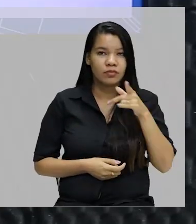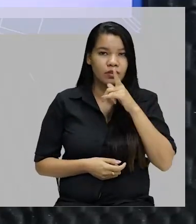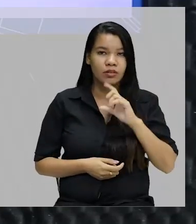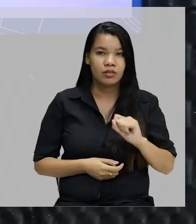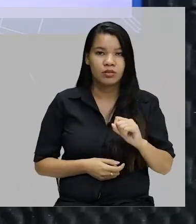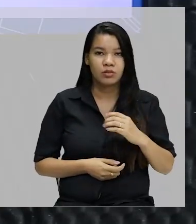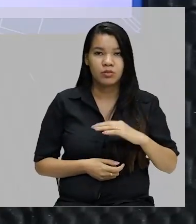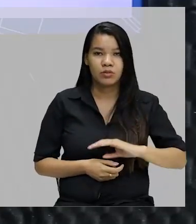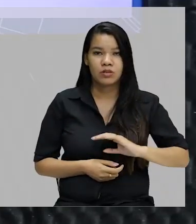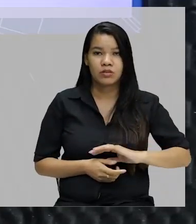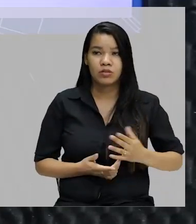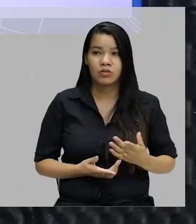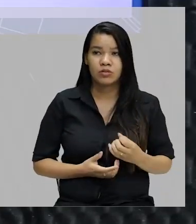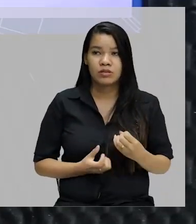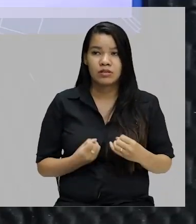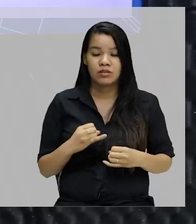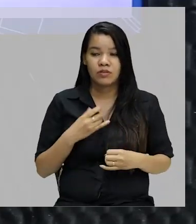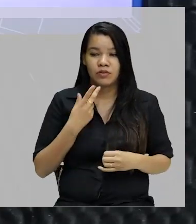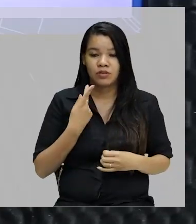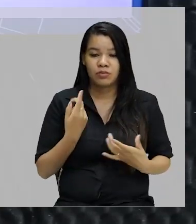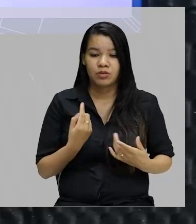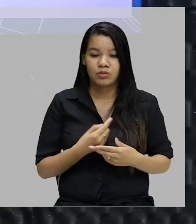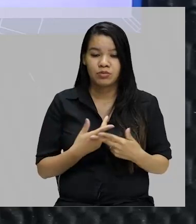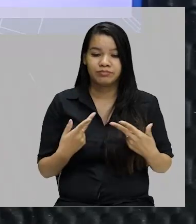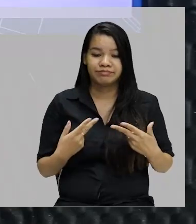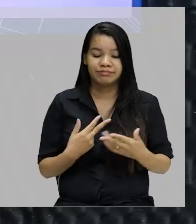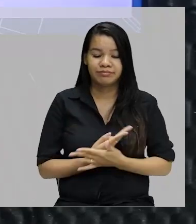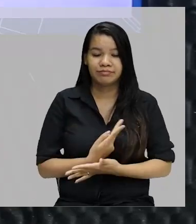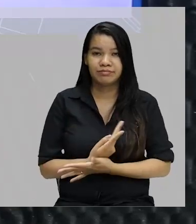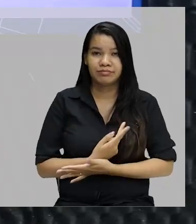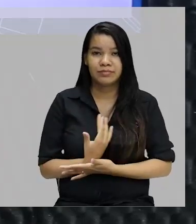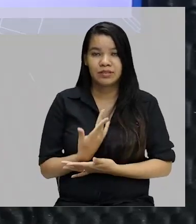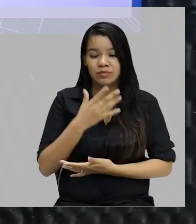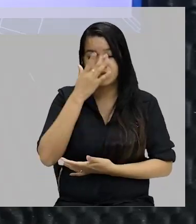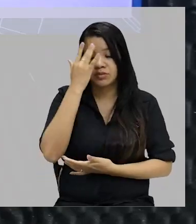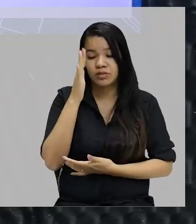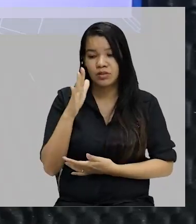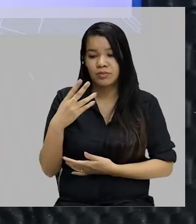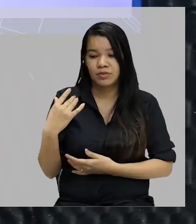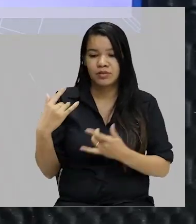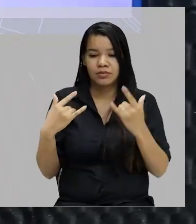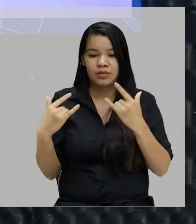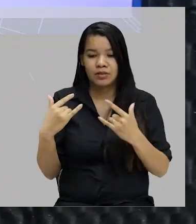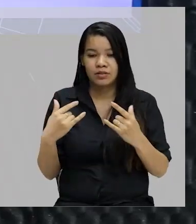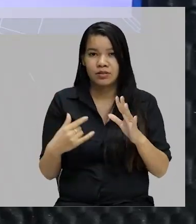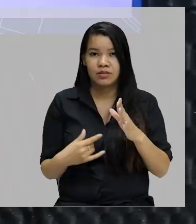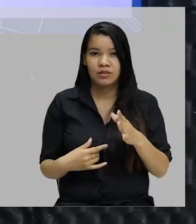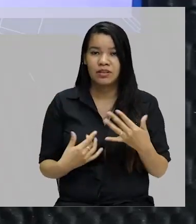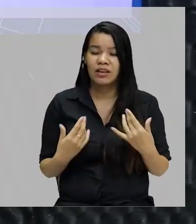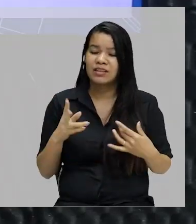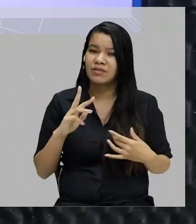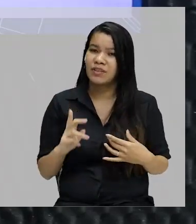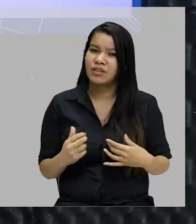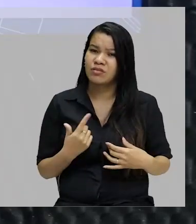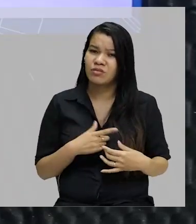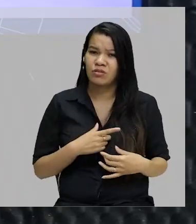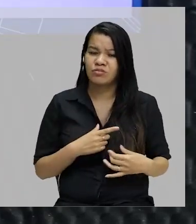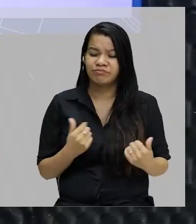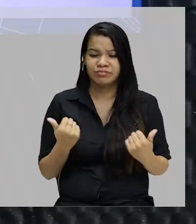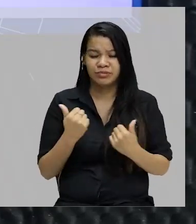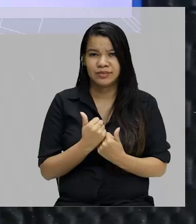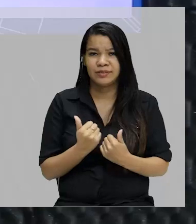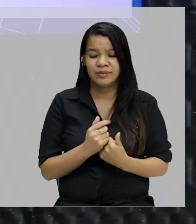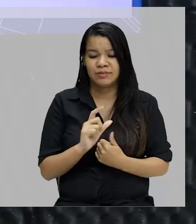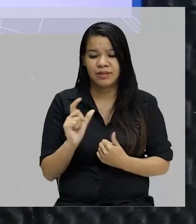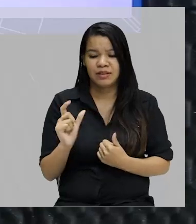uma intercorrência gramatical, as pessoas vão dizer, nossa, ela falou assim. E vocês já perceberam que aqui e ali a gente troca aqui uma palavra ou outra na hora da